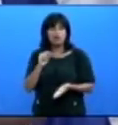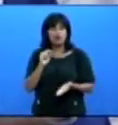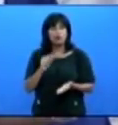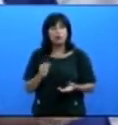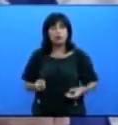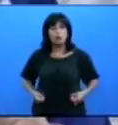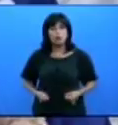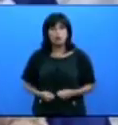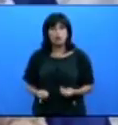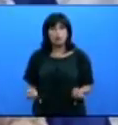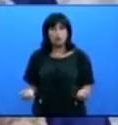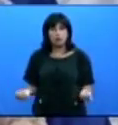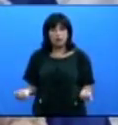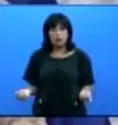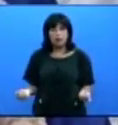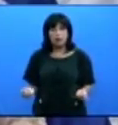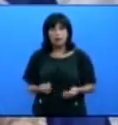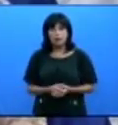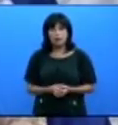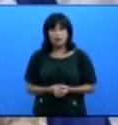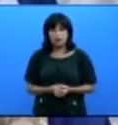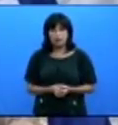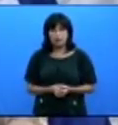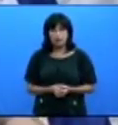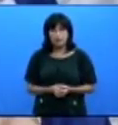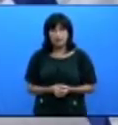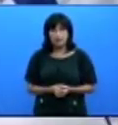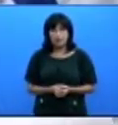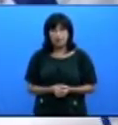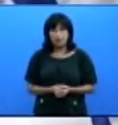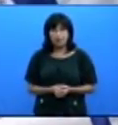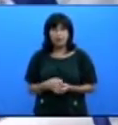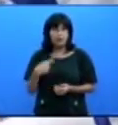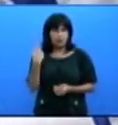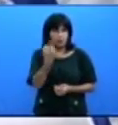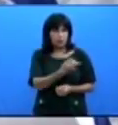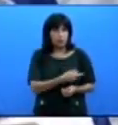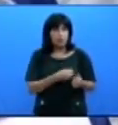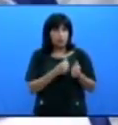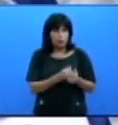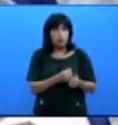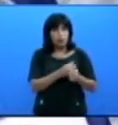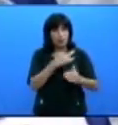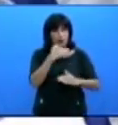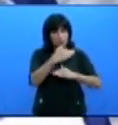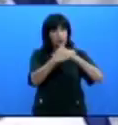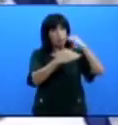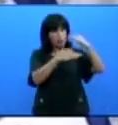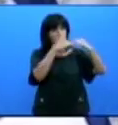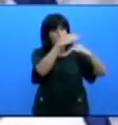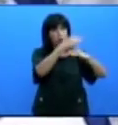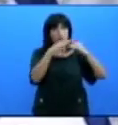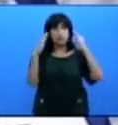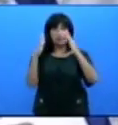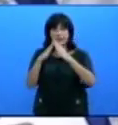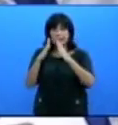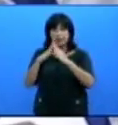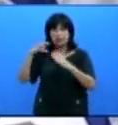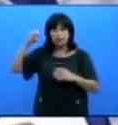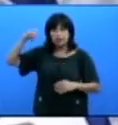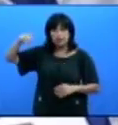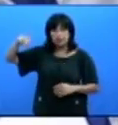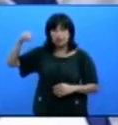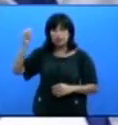desenvolvemos, mesmo que de maneira parcial. A gente tem acompanhado a construção da Casa Mata, e eu